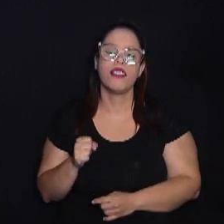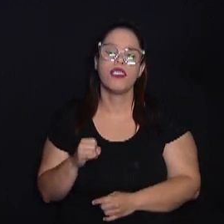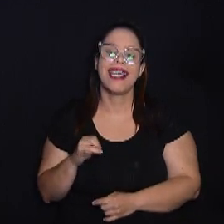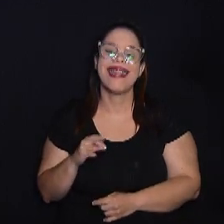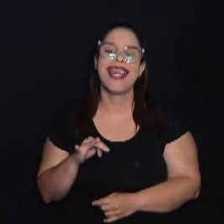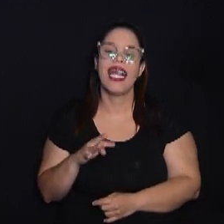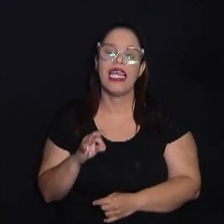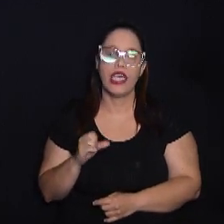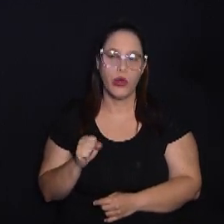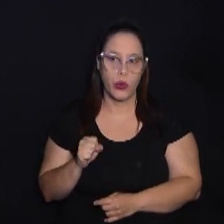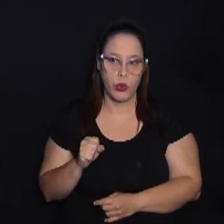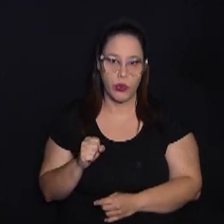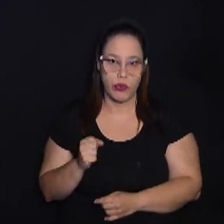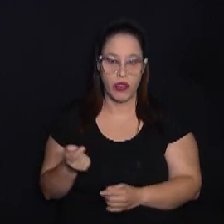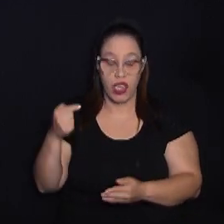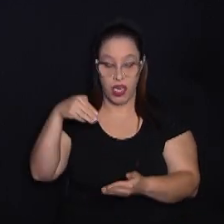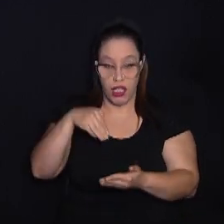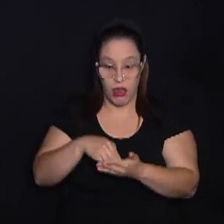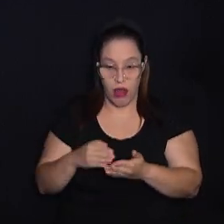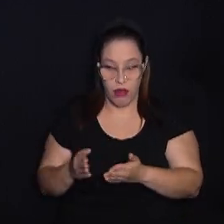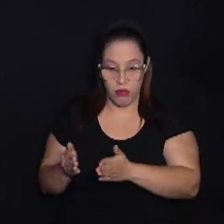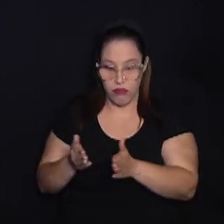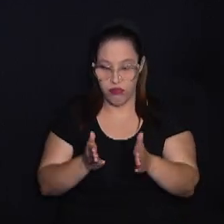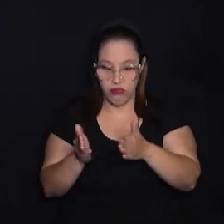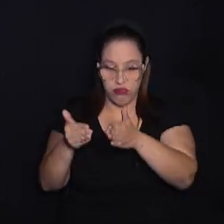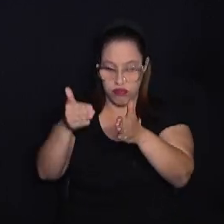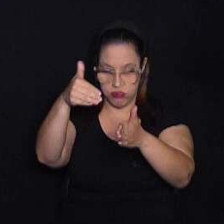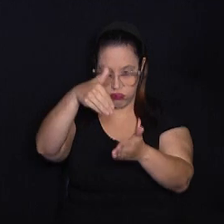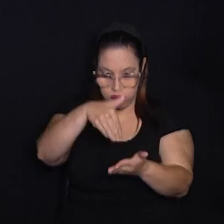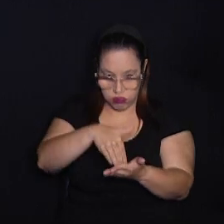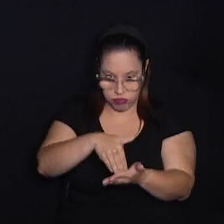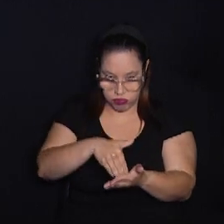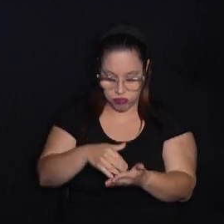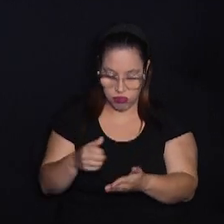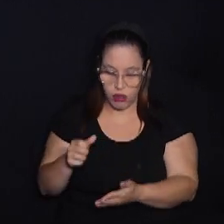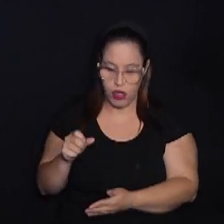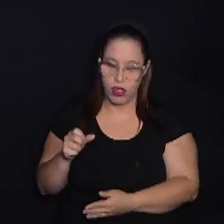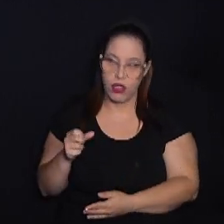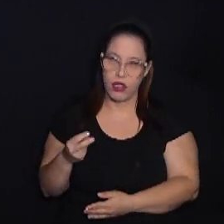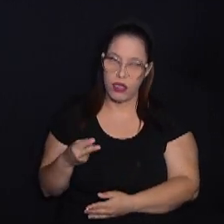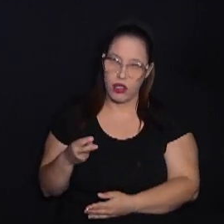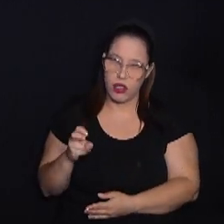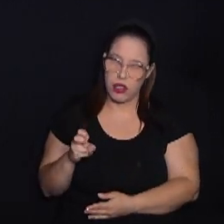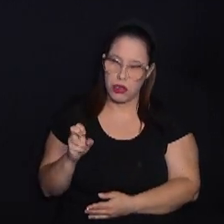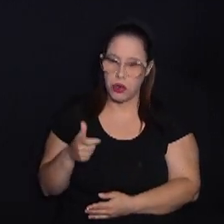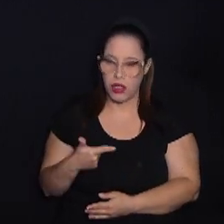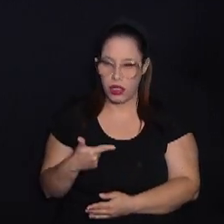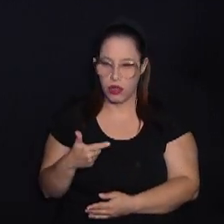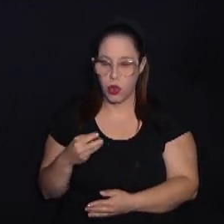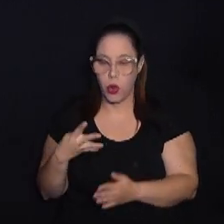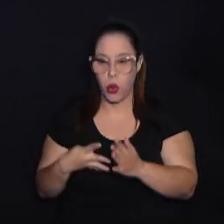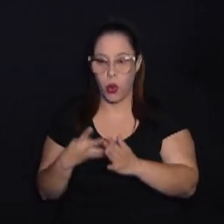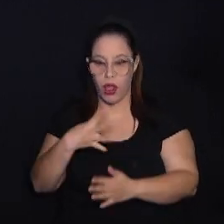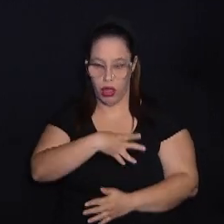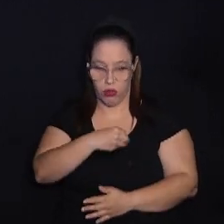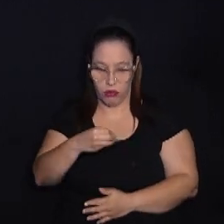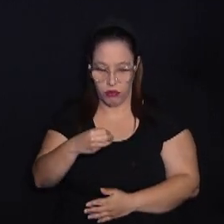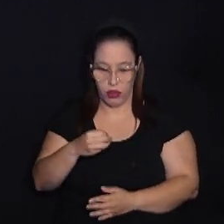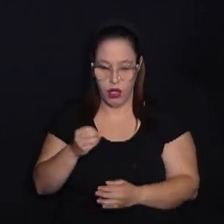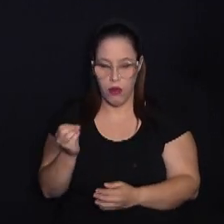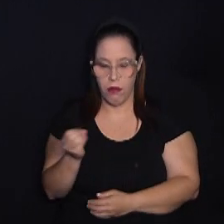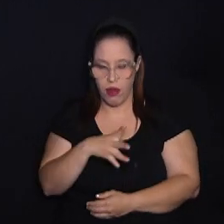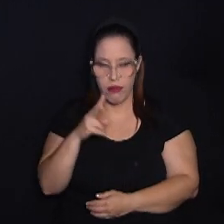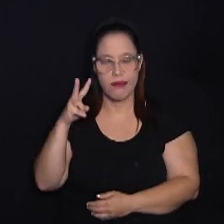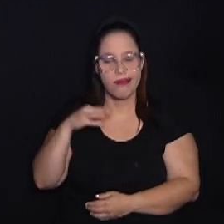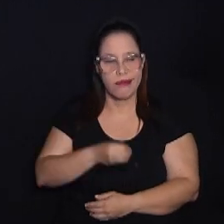italianos, que aqui aportaram em 52, com 4 filhas e uma vida nova pela